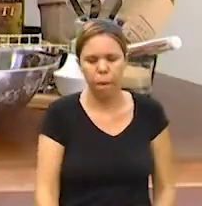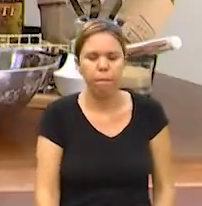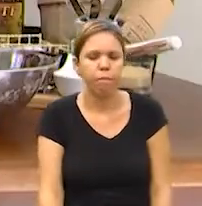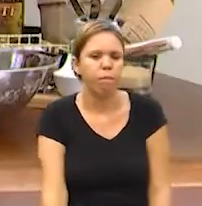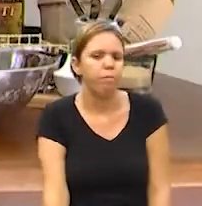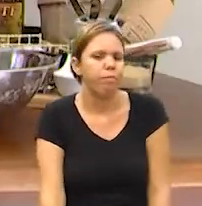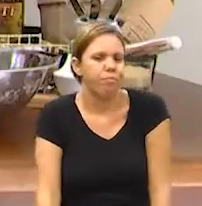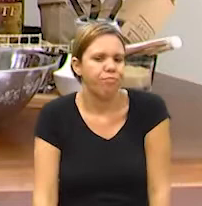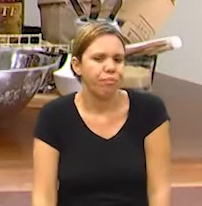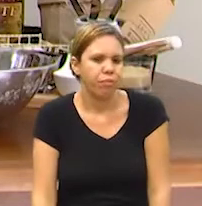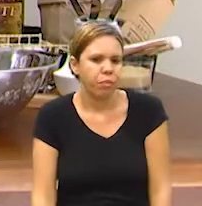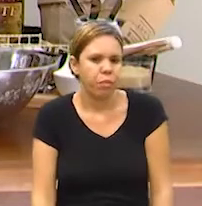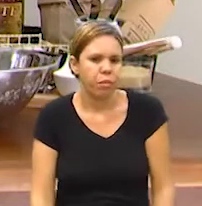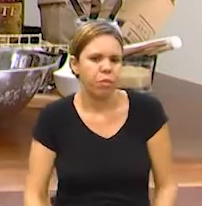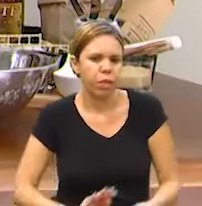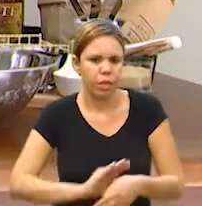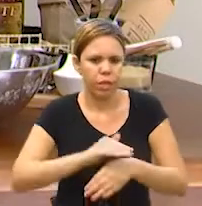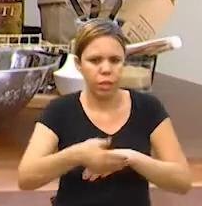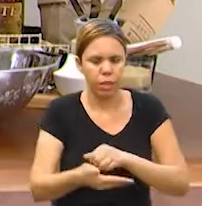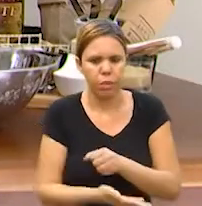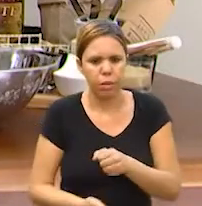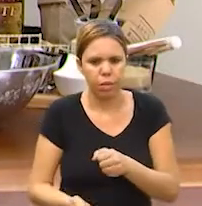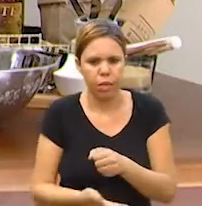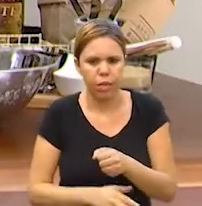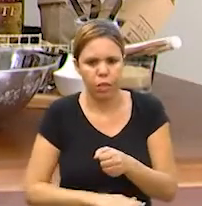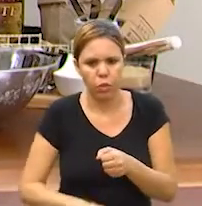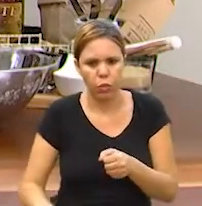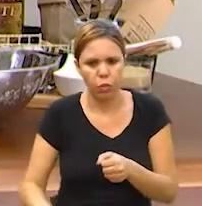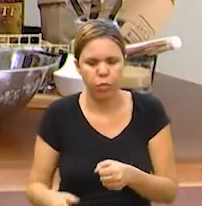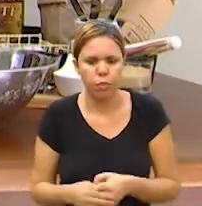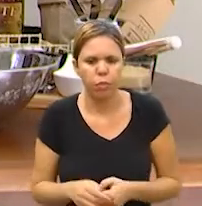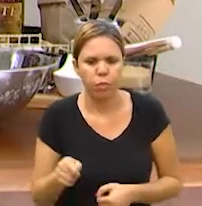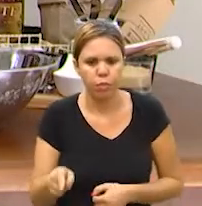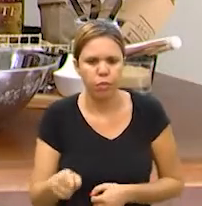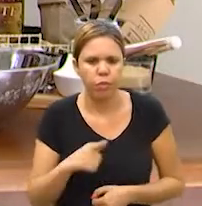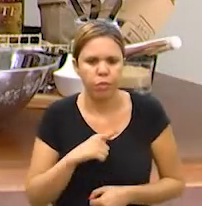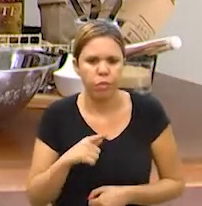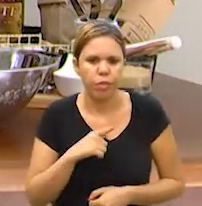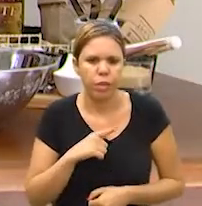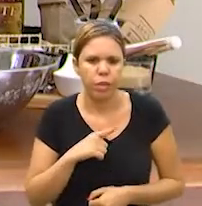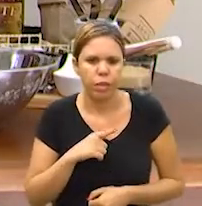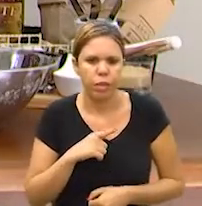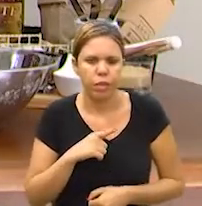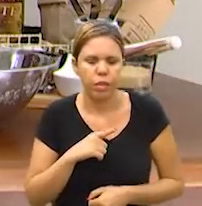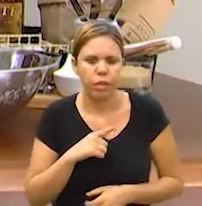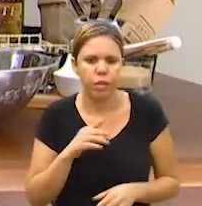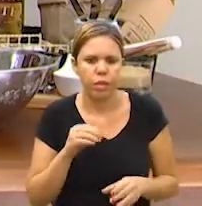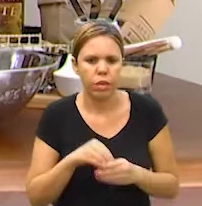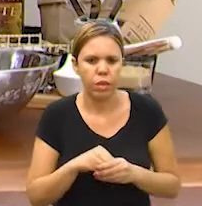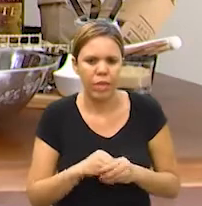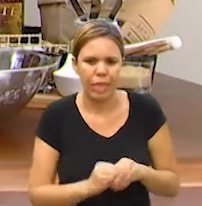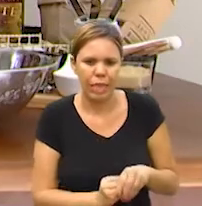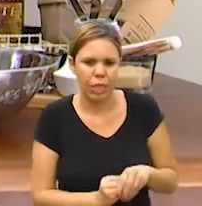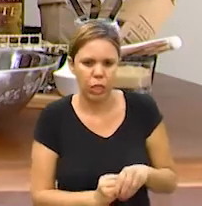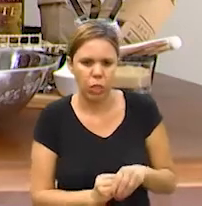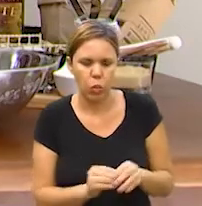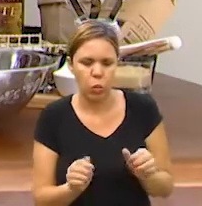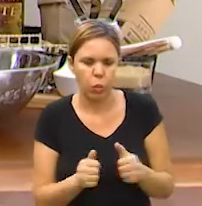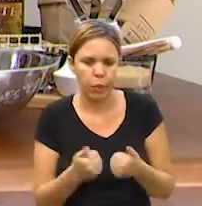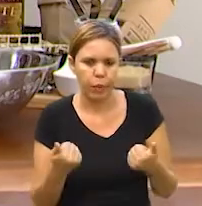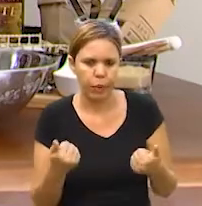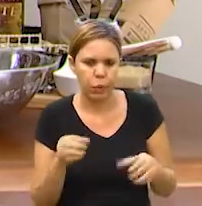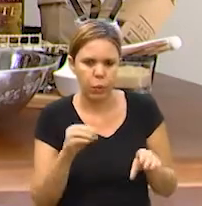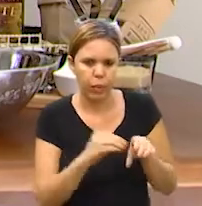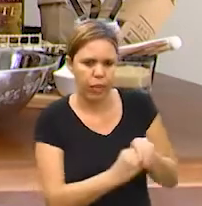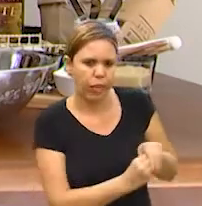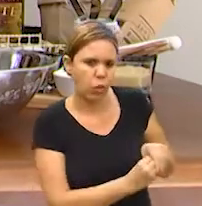Ela com a sua manta virada para baixo. Aqui nós temos o miolo do pão. Tá. Esse é o